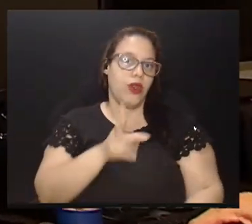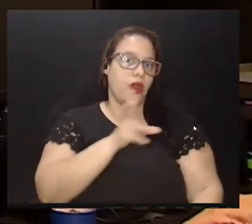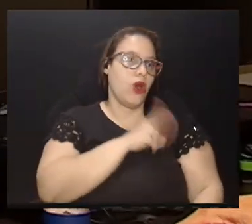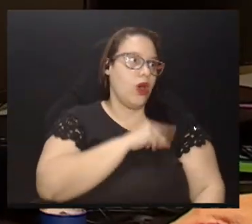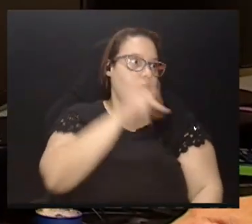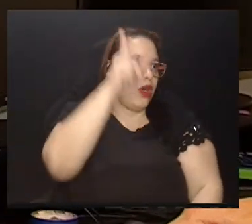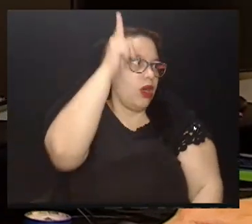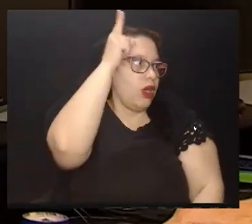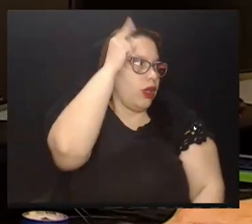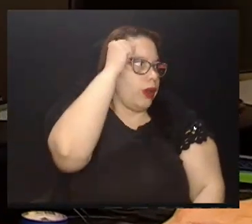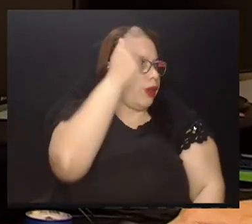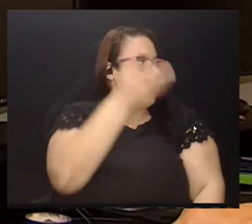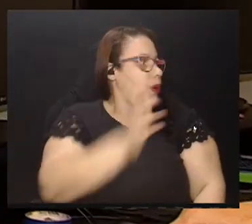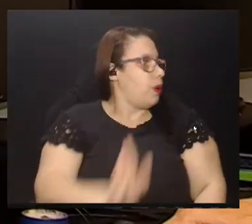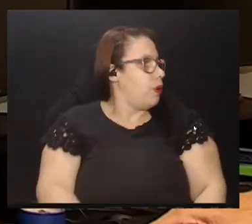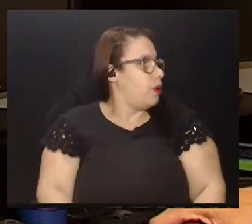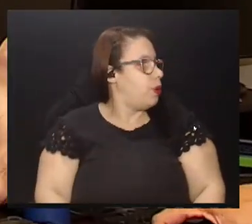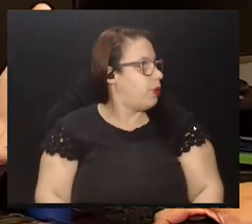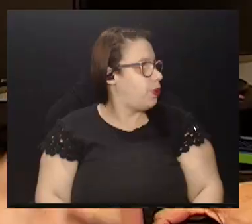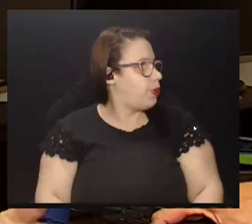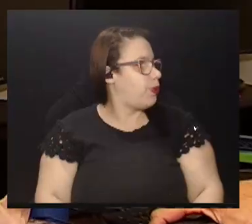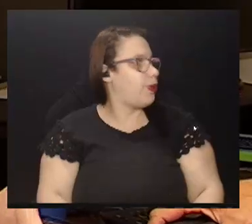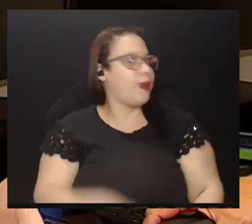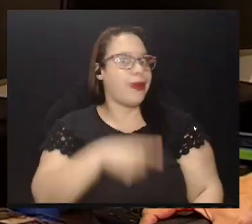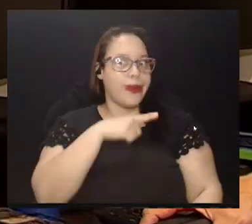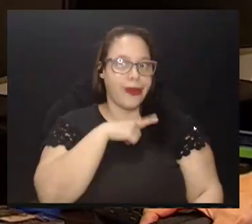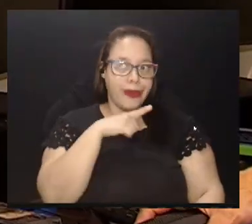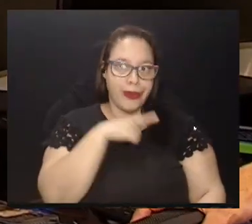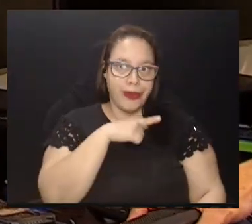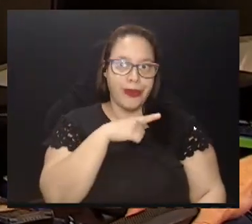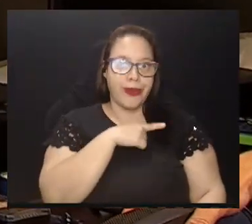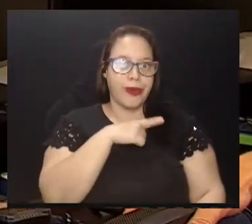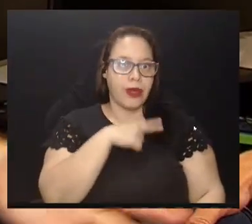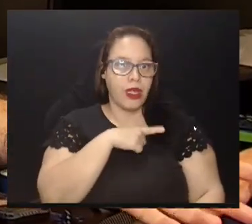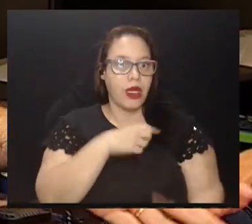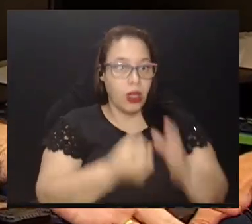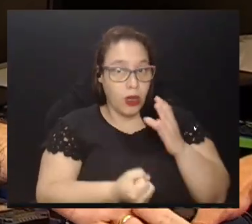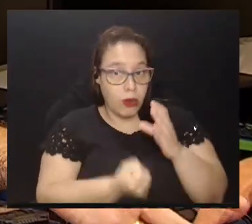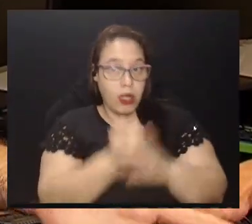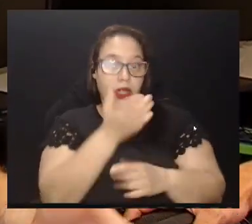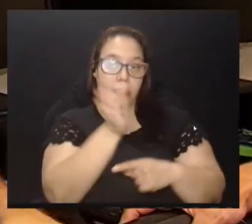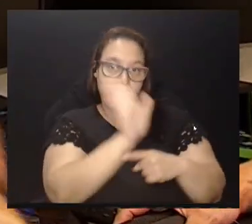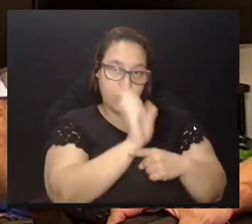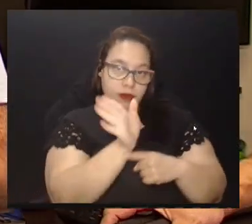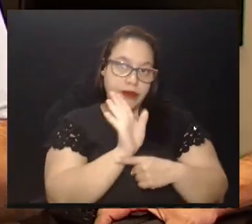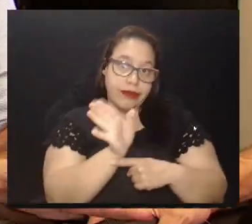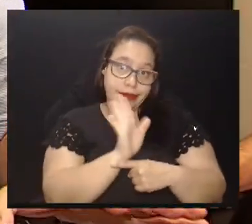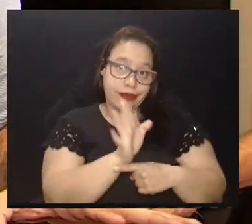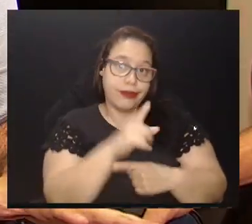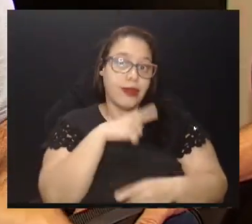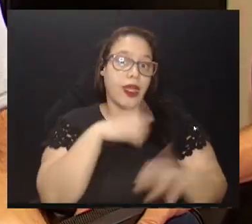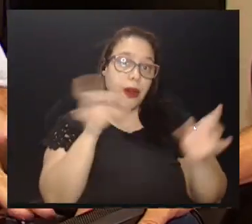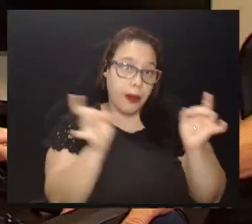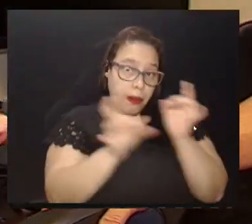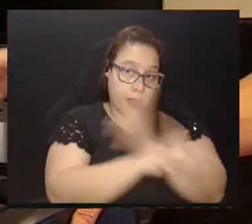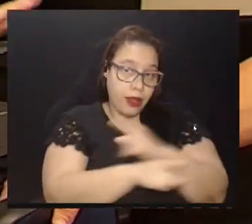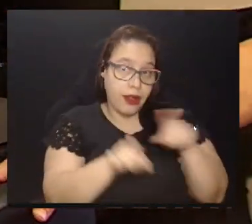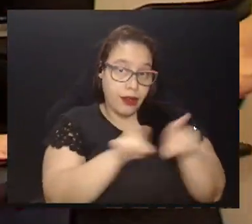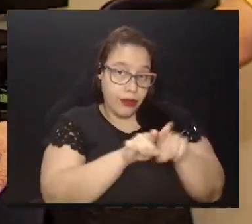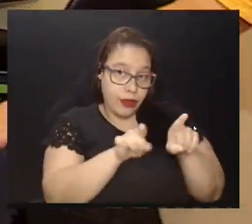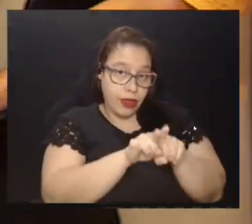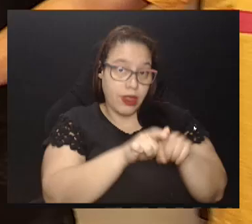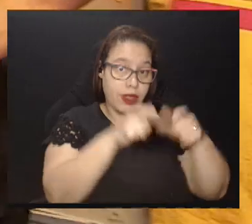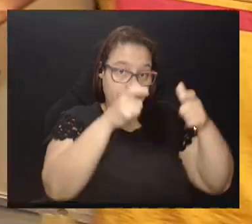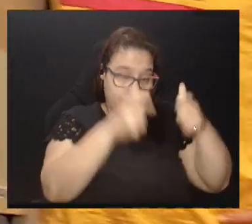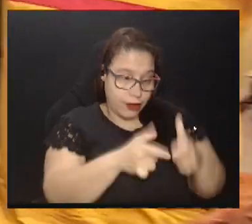Tem muita coisa para nascer um filme. Tem muita coisa. E para terminar também, aqui é exatamente onde acaba